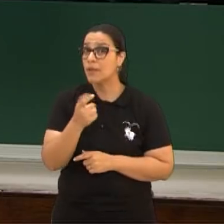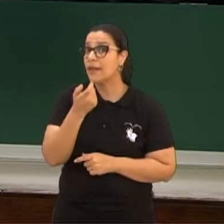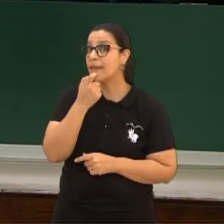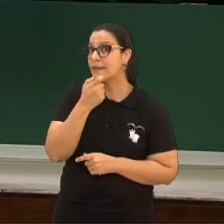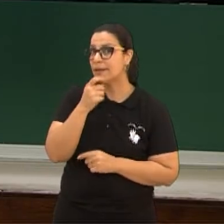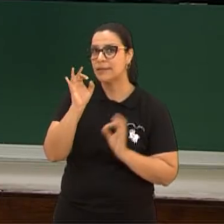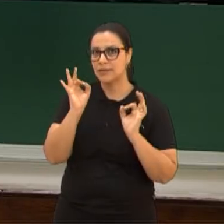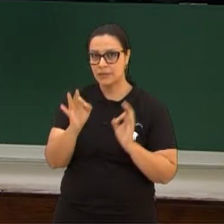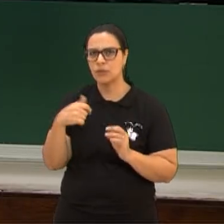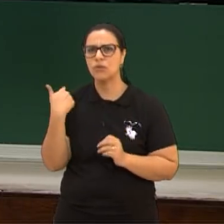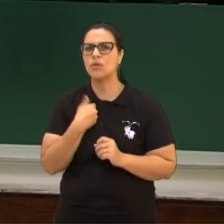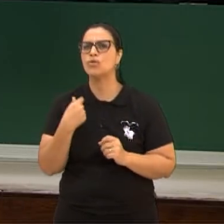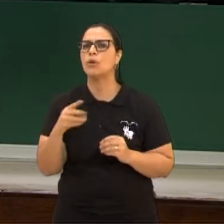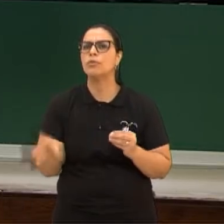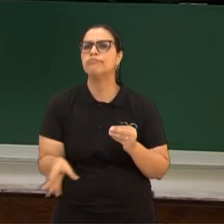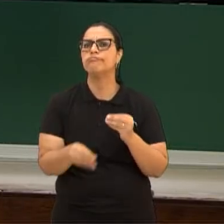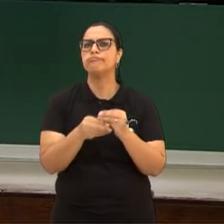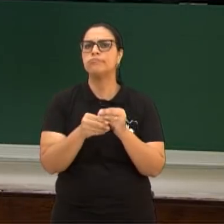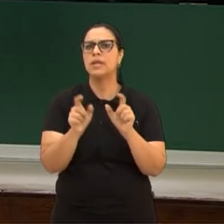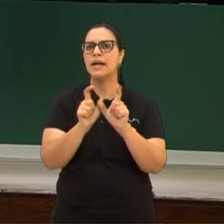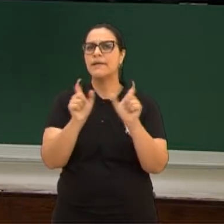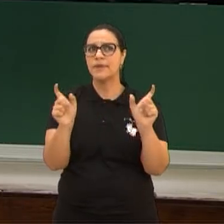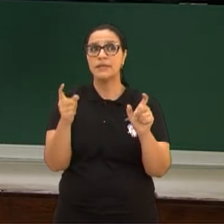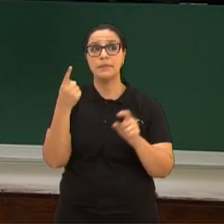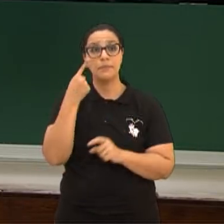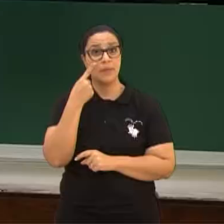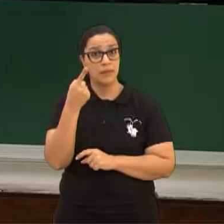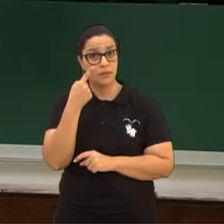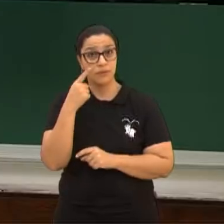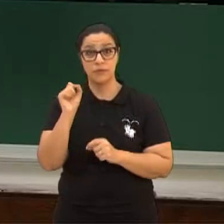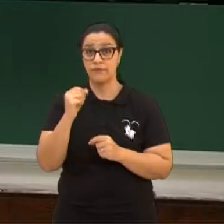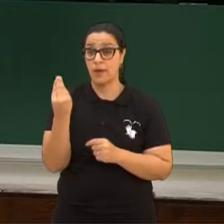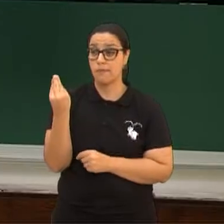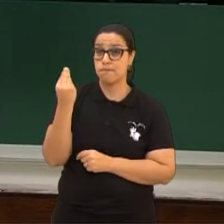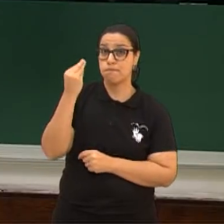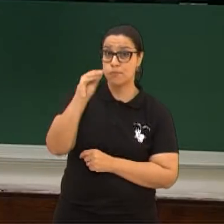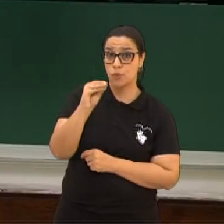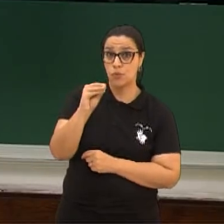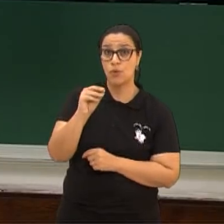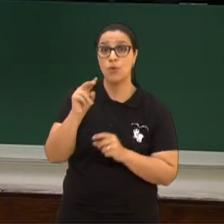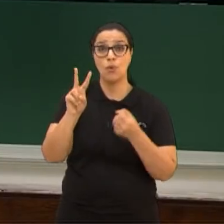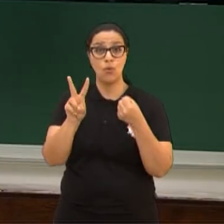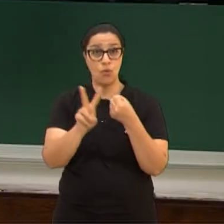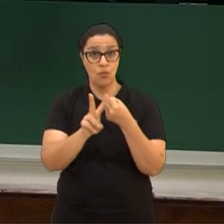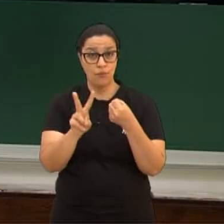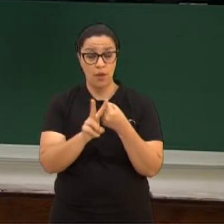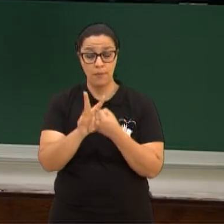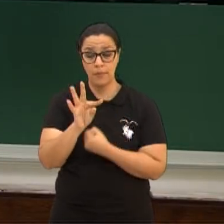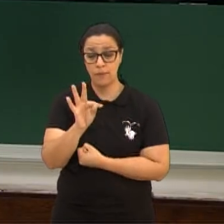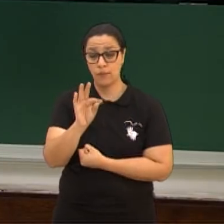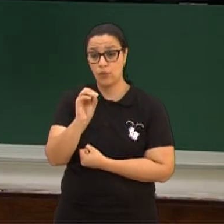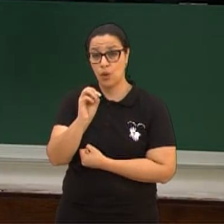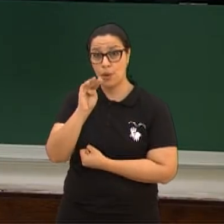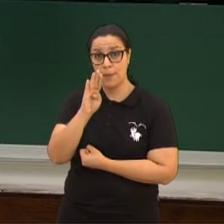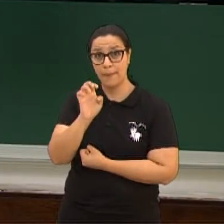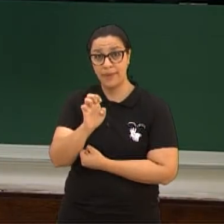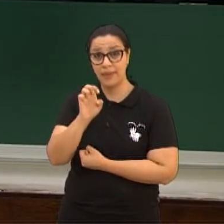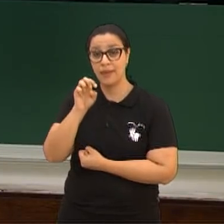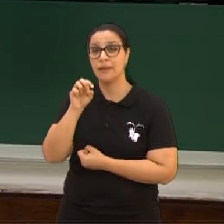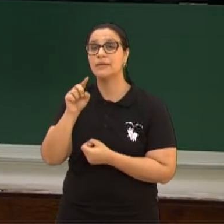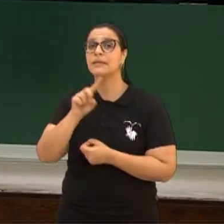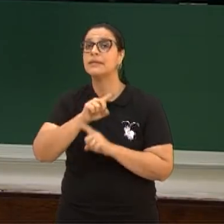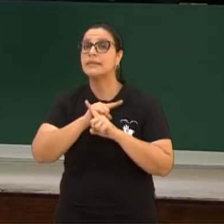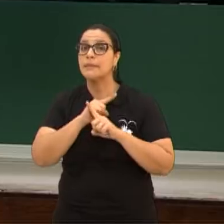piano. Como nós vamos fazer isso? Observem que você só vai colocar o verbo to be negativo